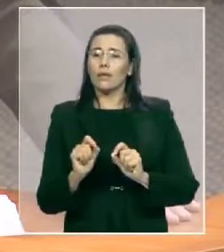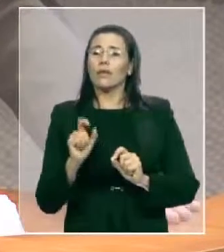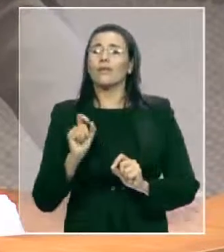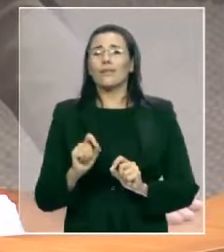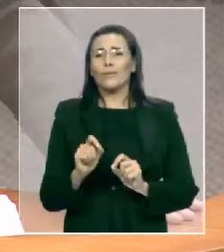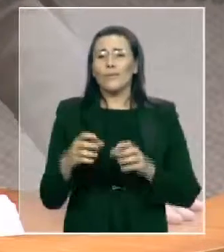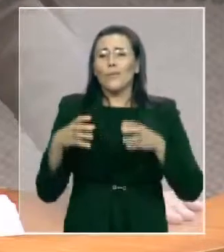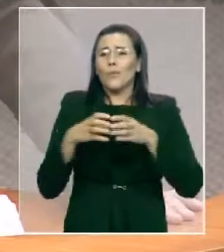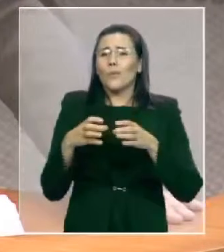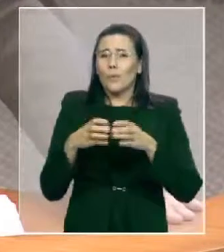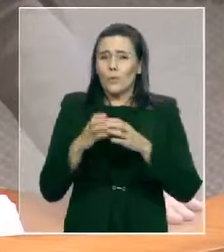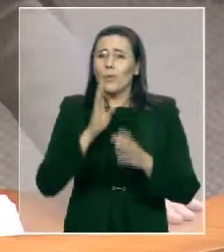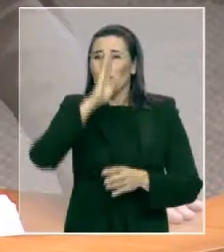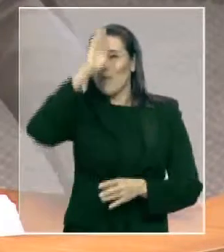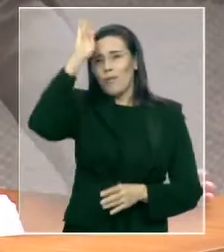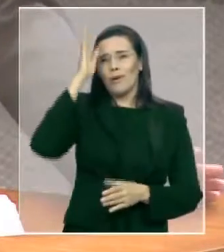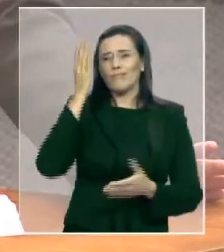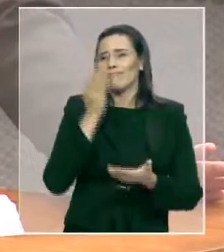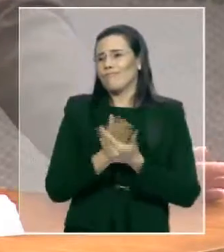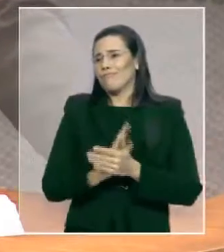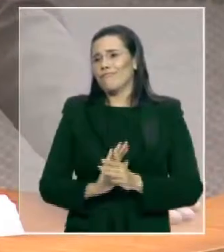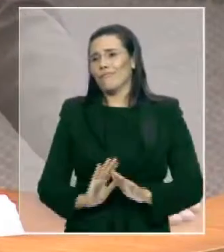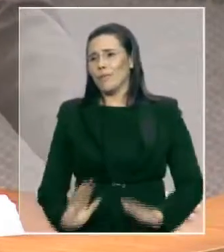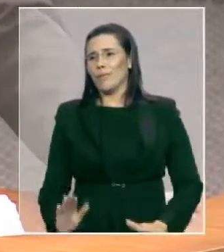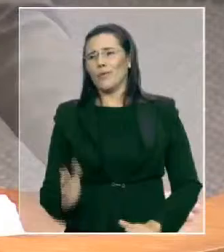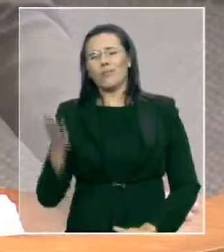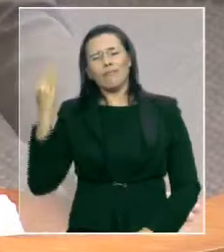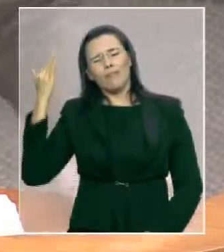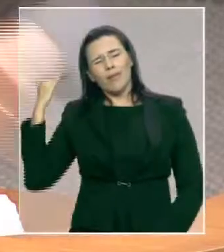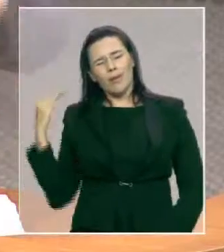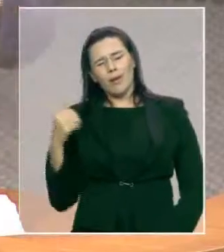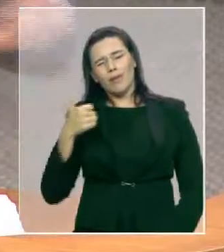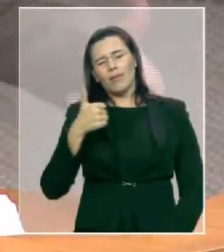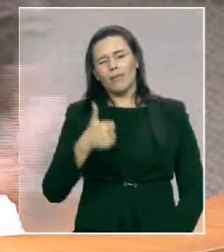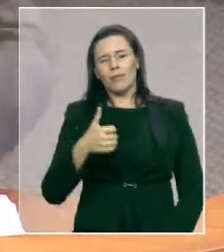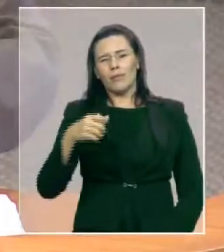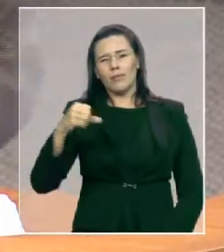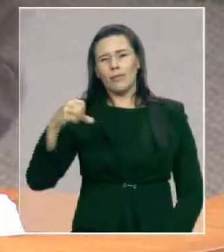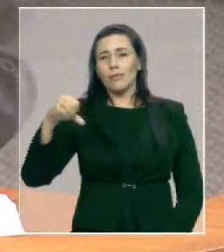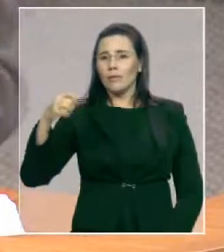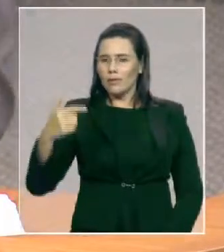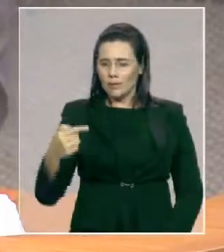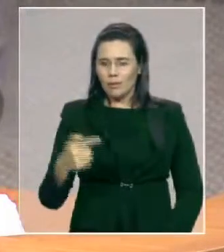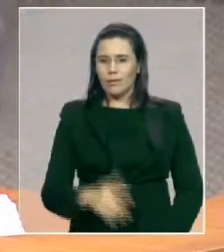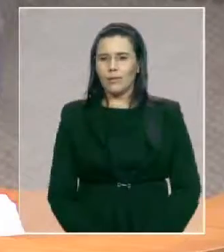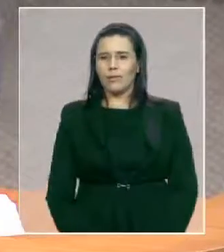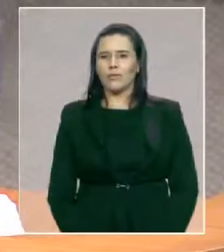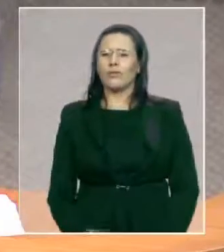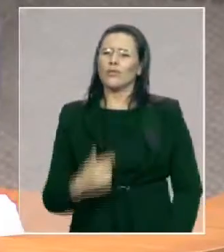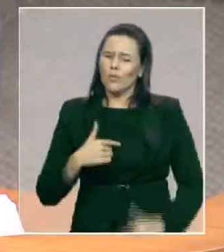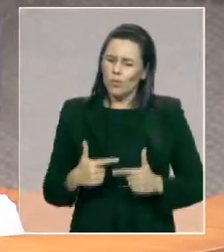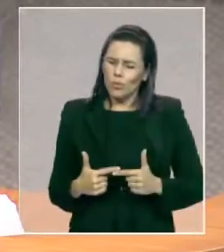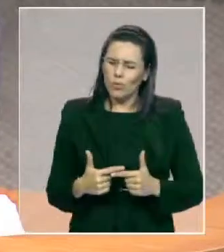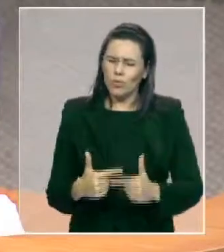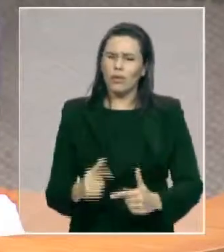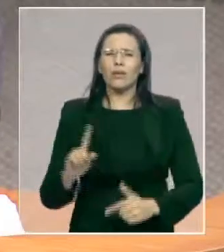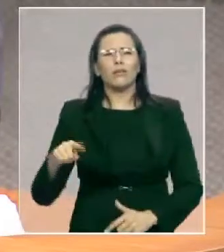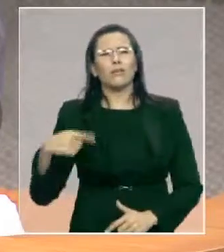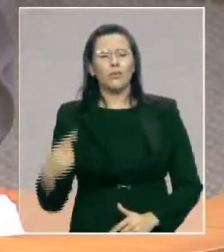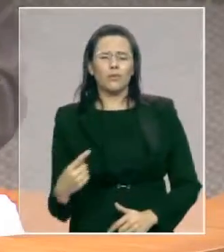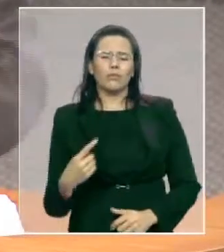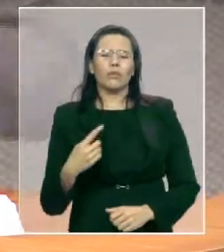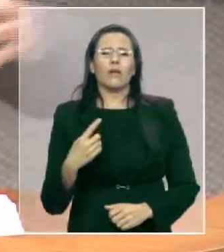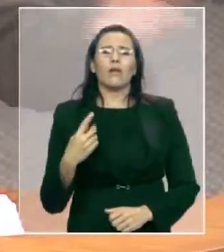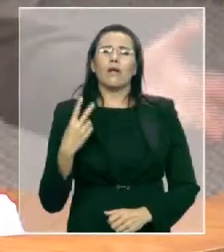é jeito a independência do bombeiro sem lei. Depois de 2 anos eu consegui, conversei com o governo na época,